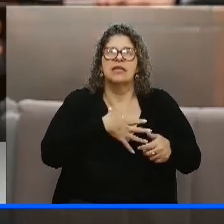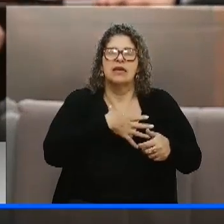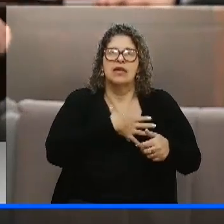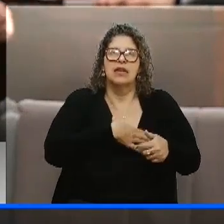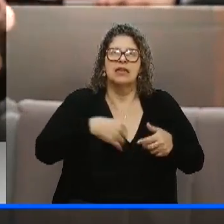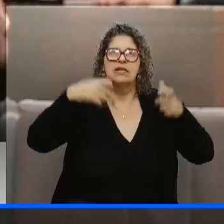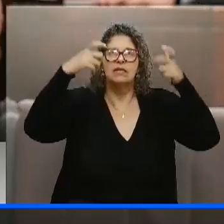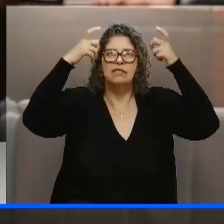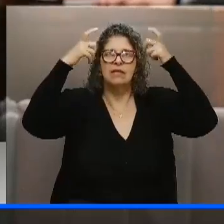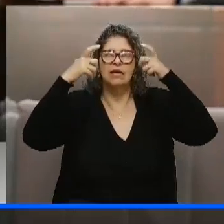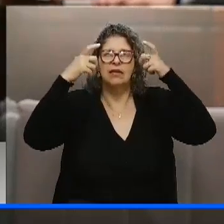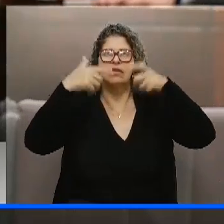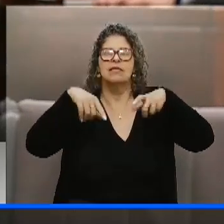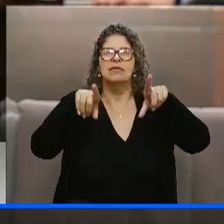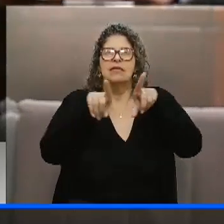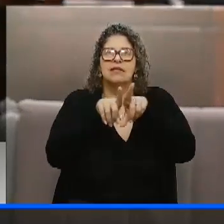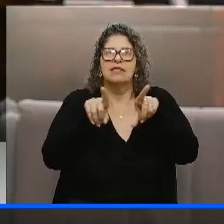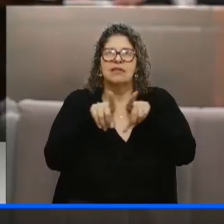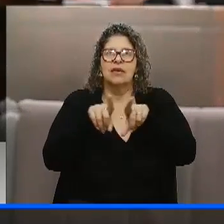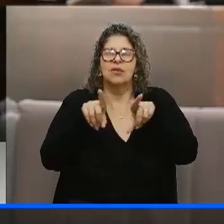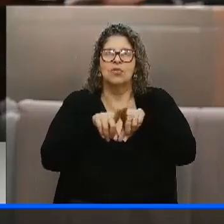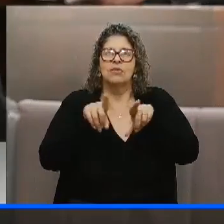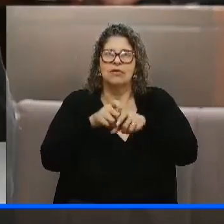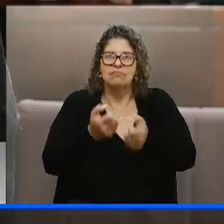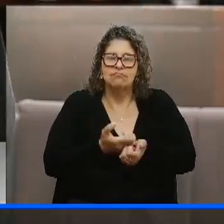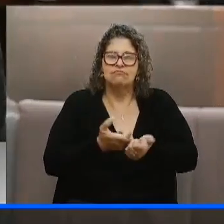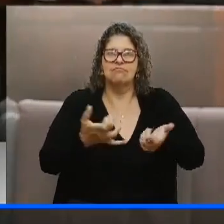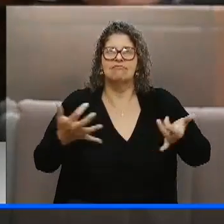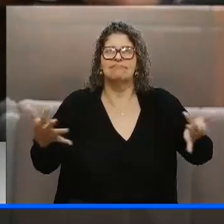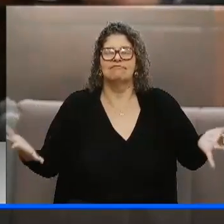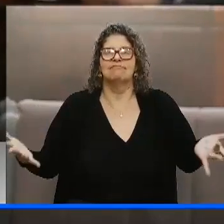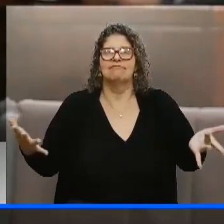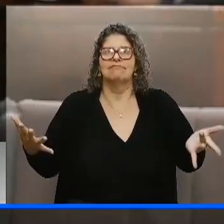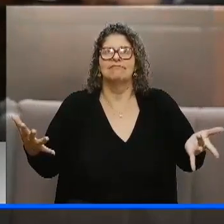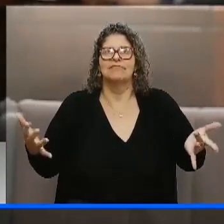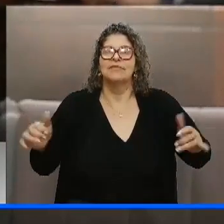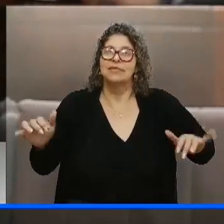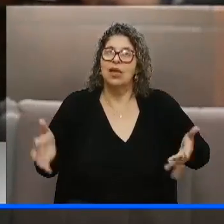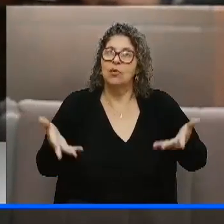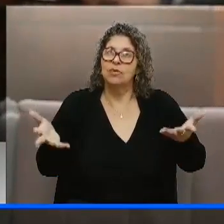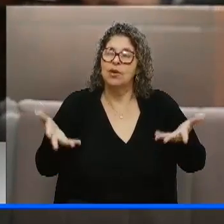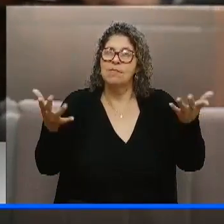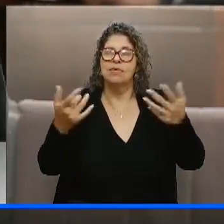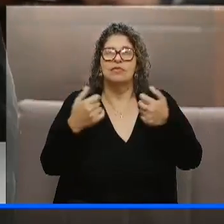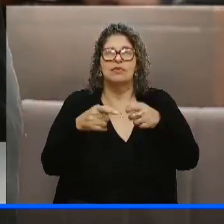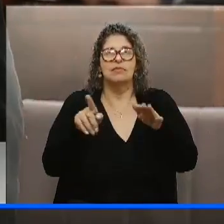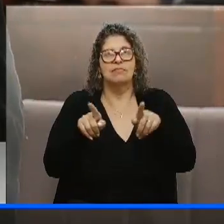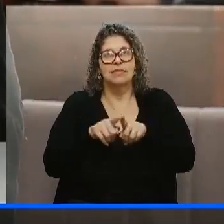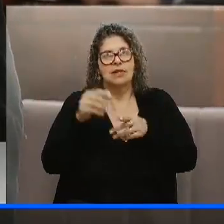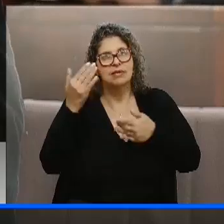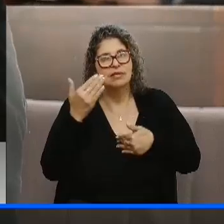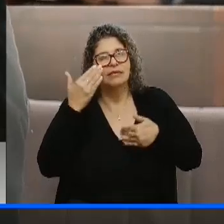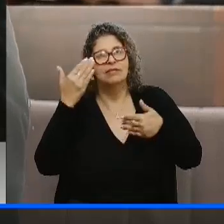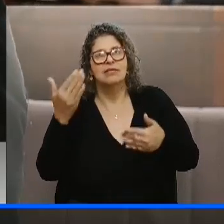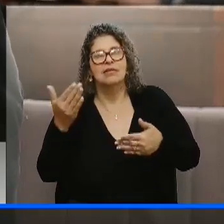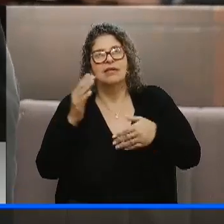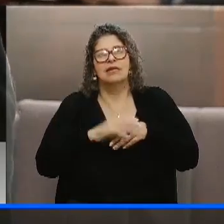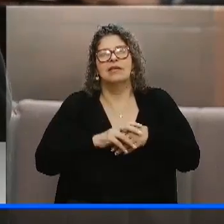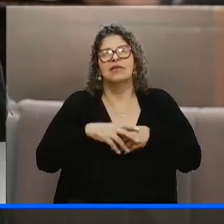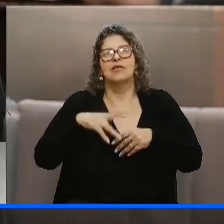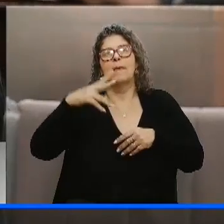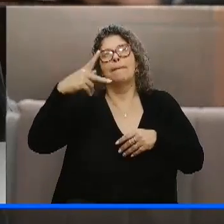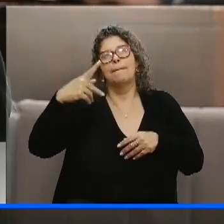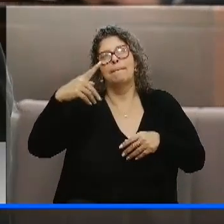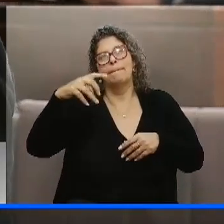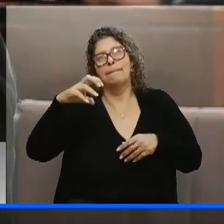engrandecem o nosso parlamento neste momento saudamos também o nosso prefeito de pedro osório